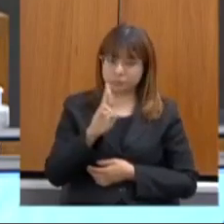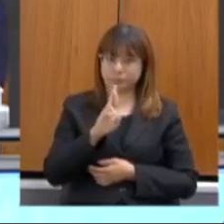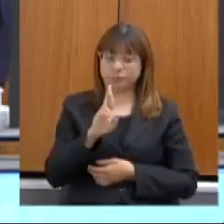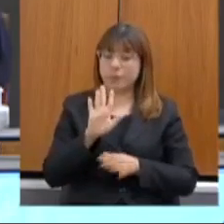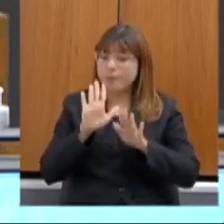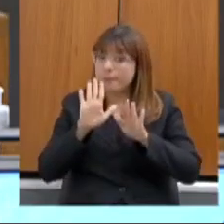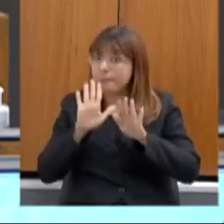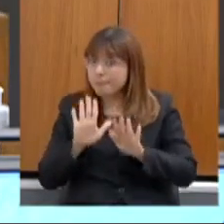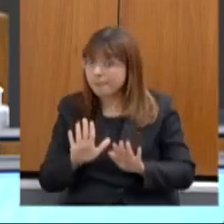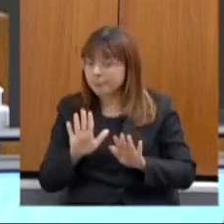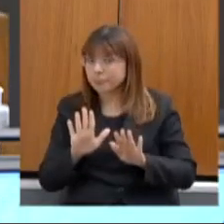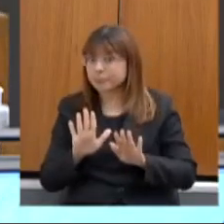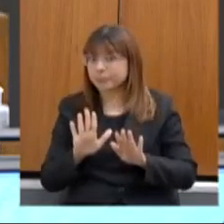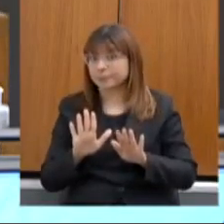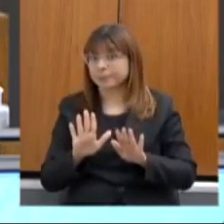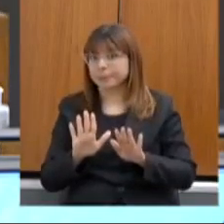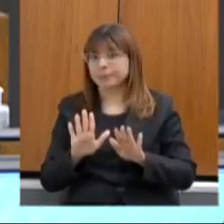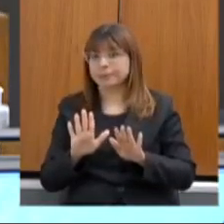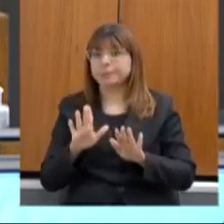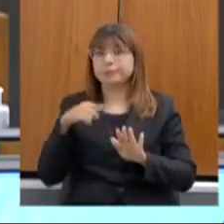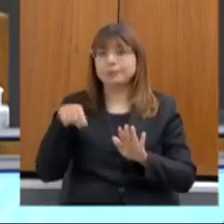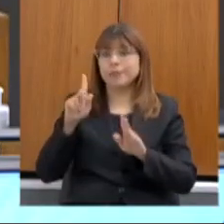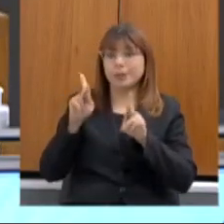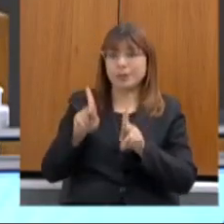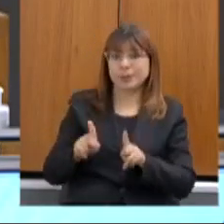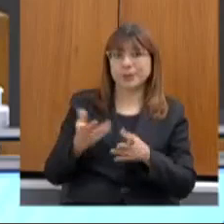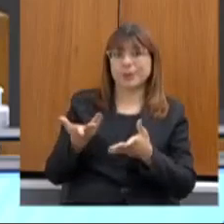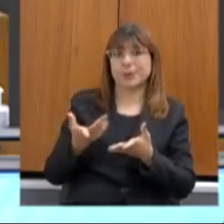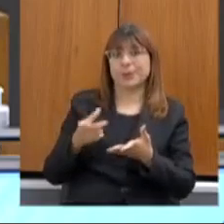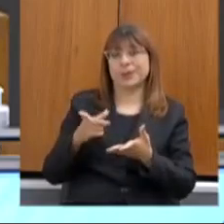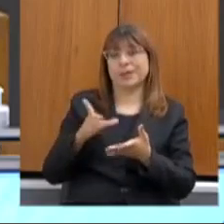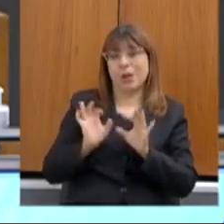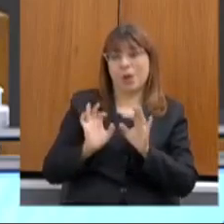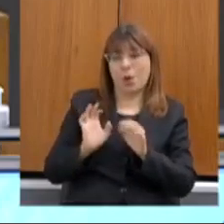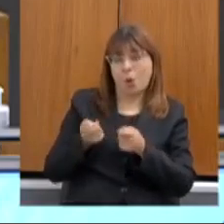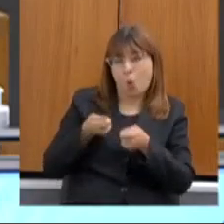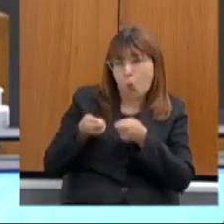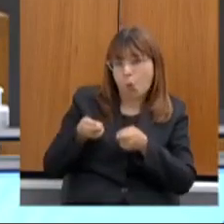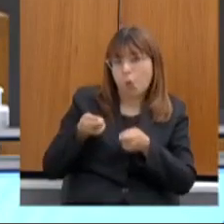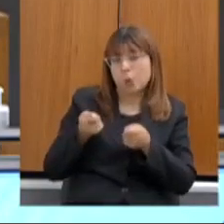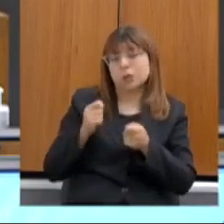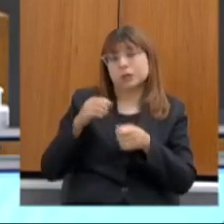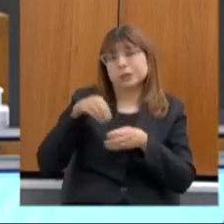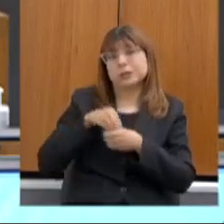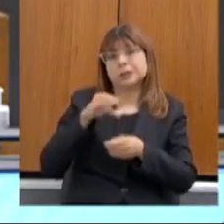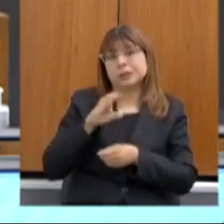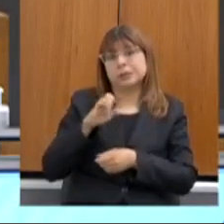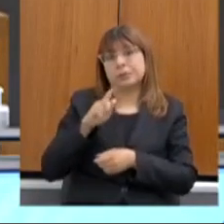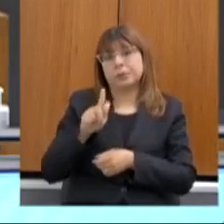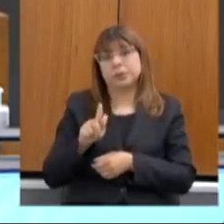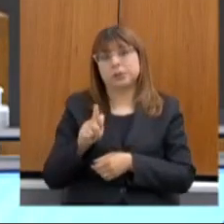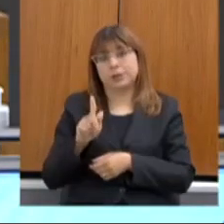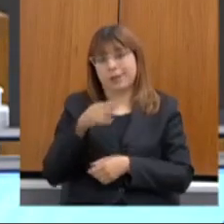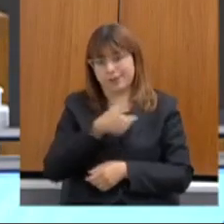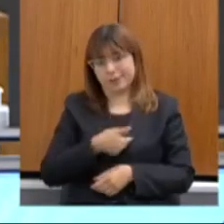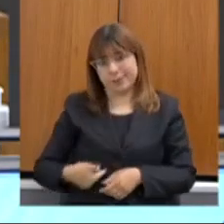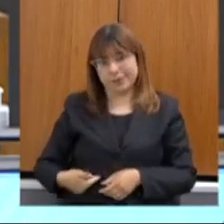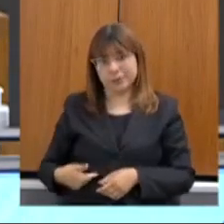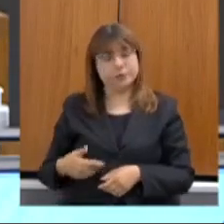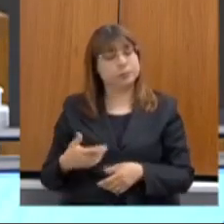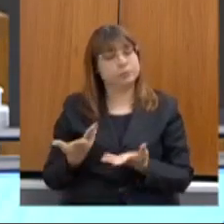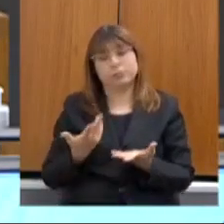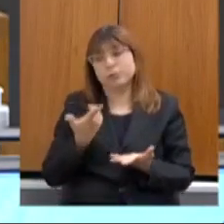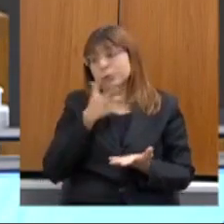porém o acionista da Cemig né O que tem um controle o estado não tem a menor condição de